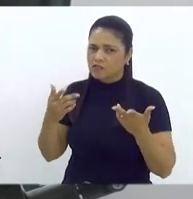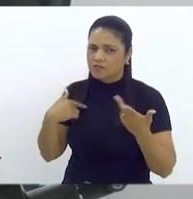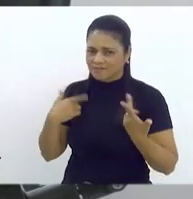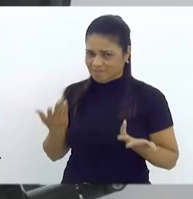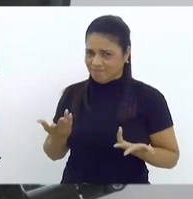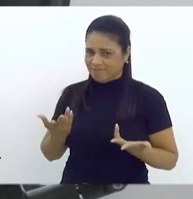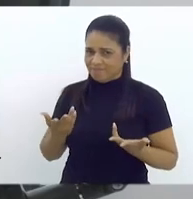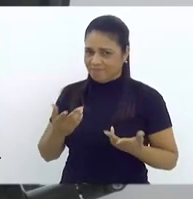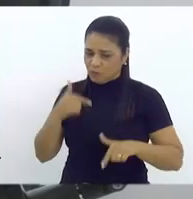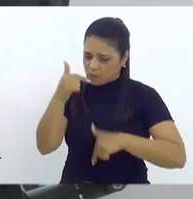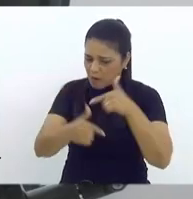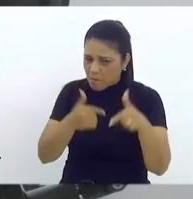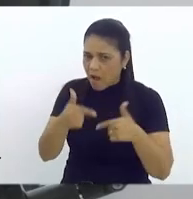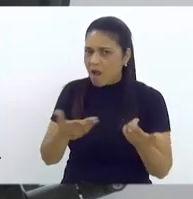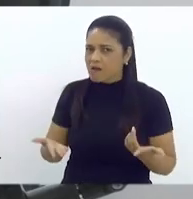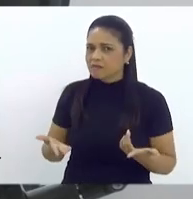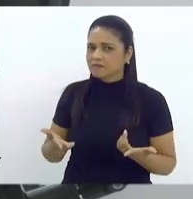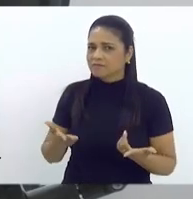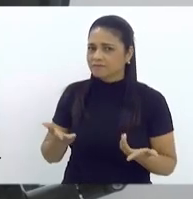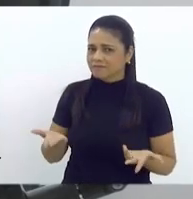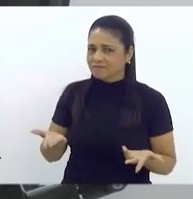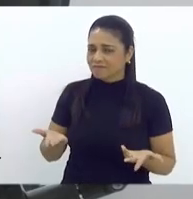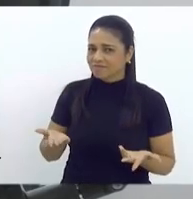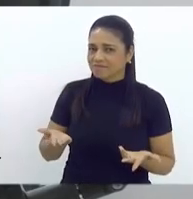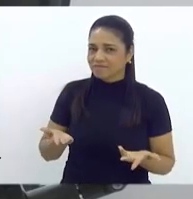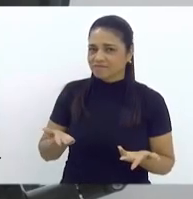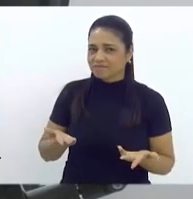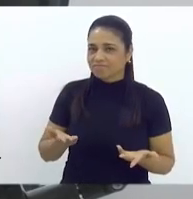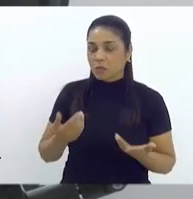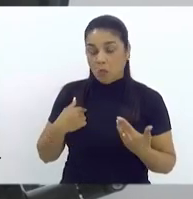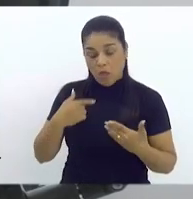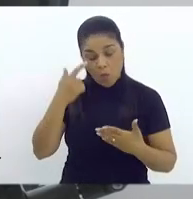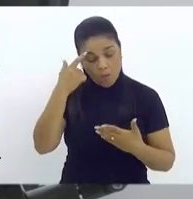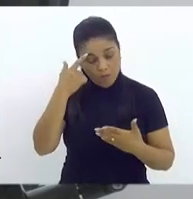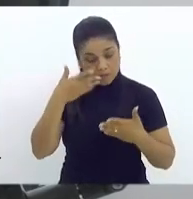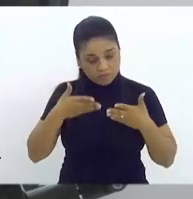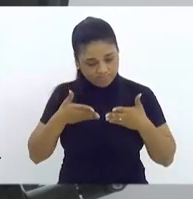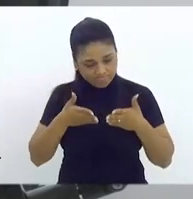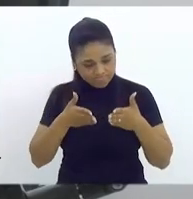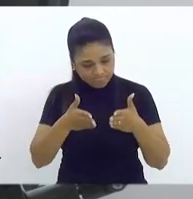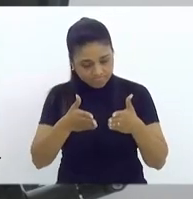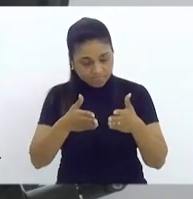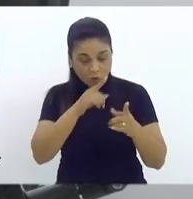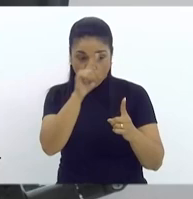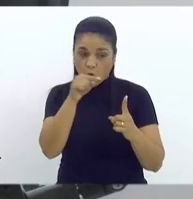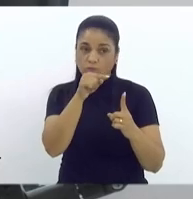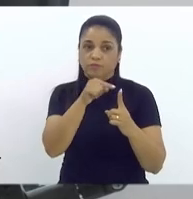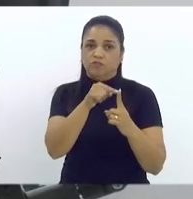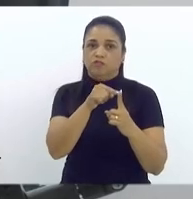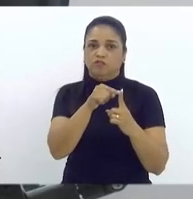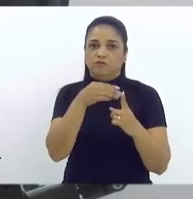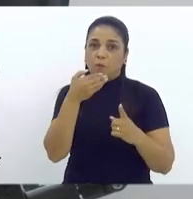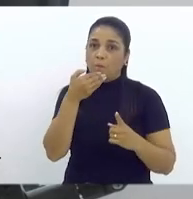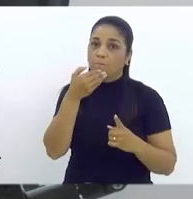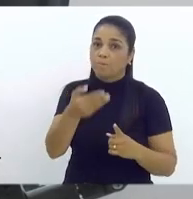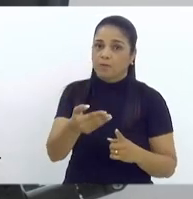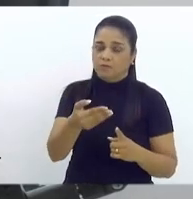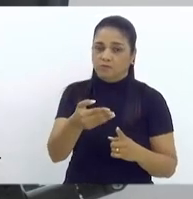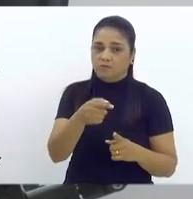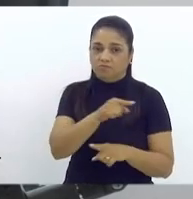meter. Então é nessa linha que eu aqui faço um apelo que a gente